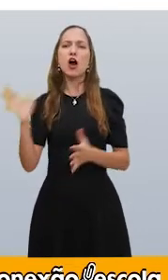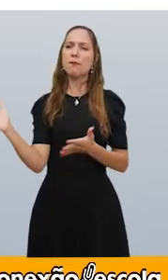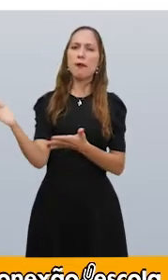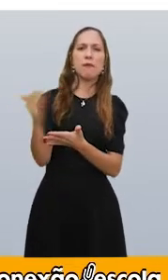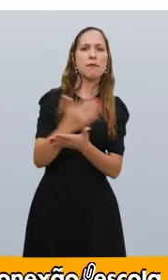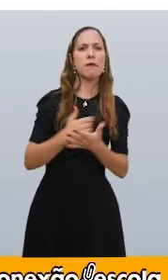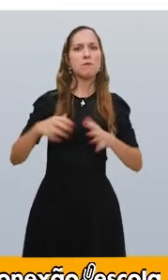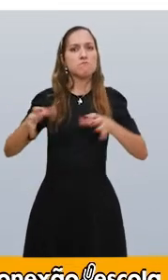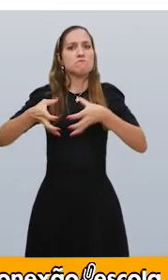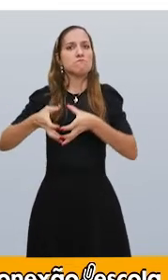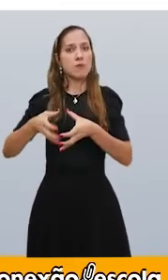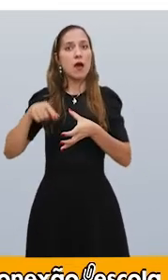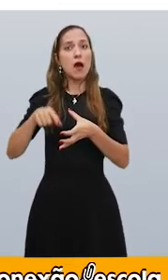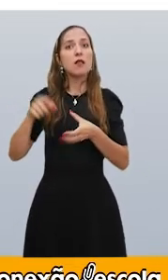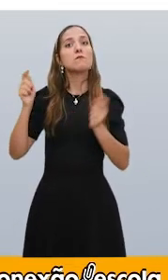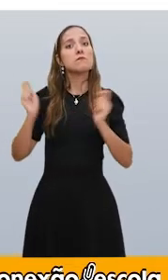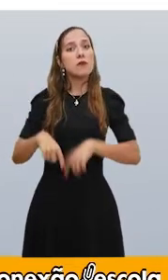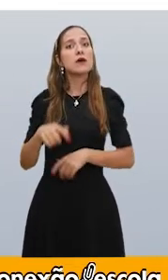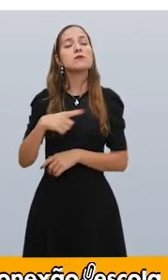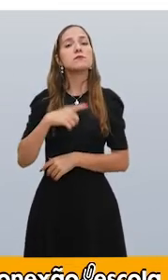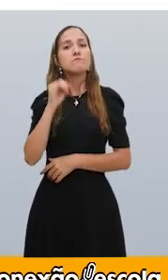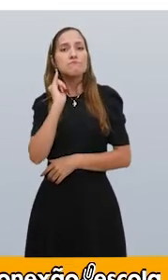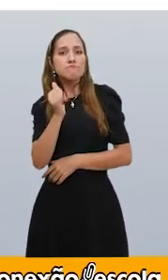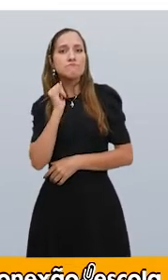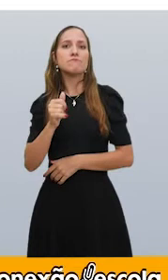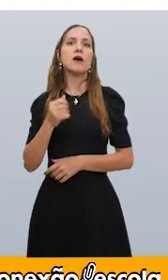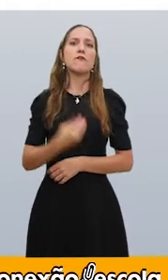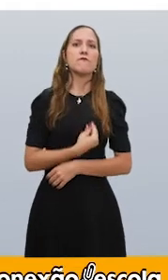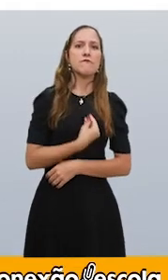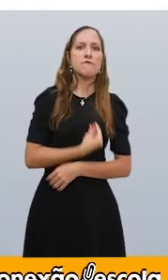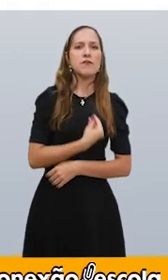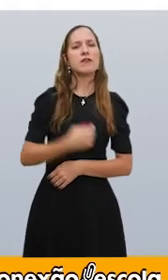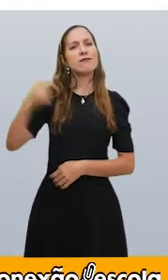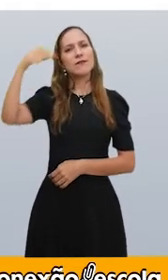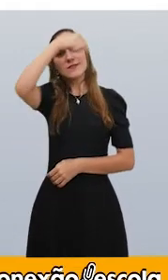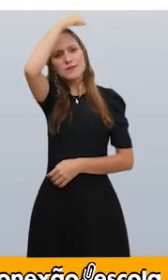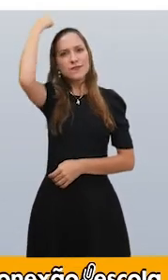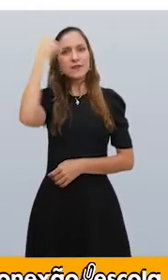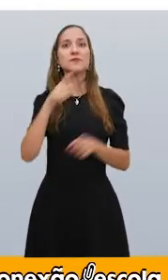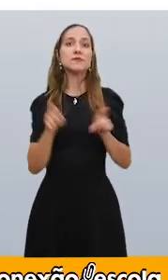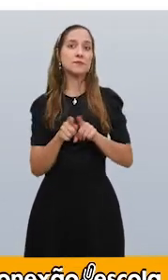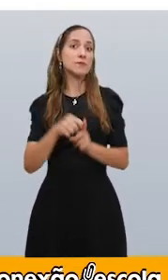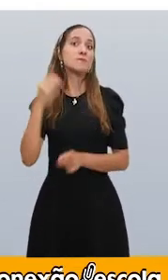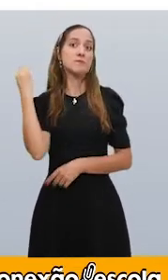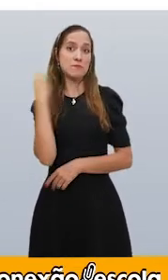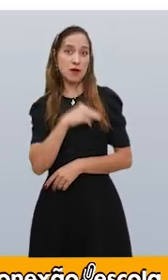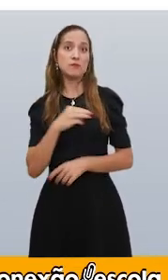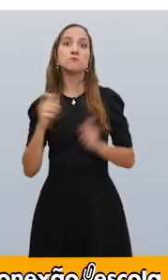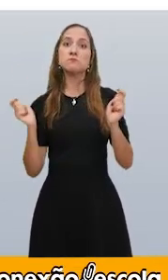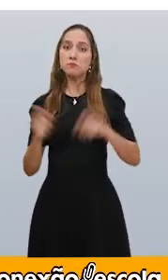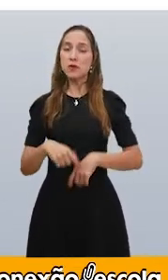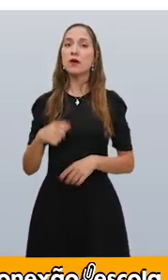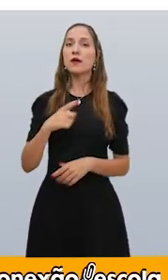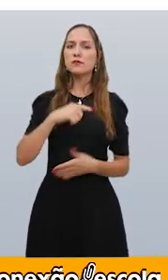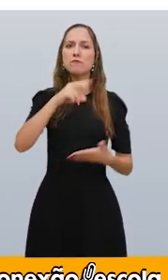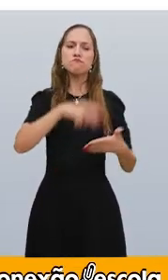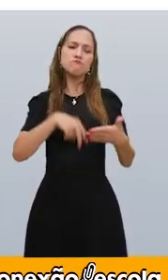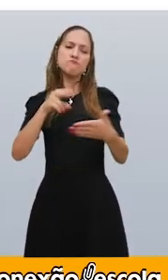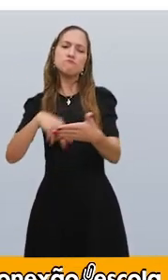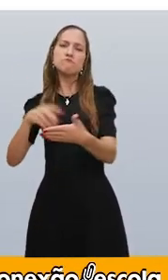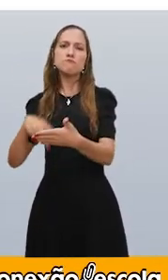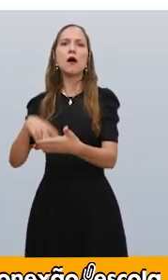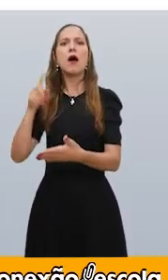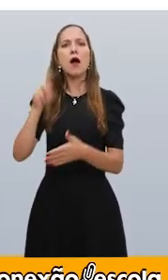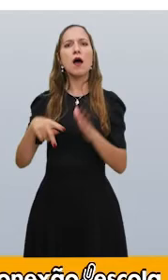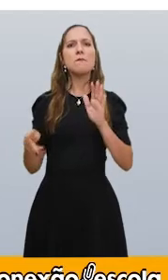que narravam a vida dos santos e dos mártires e eram lidas nos